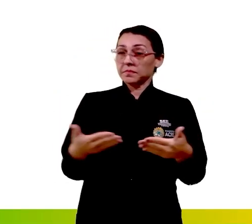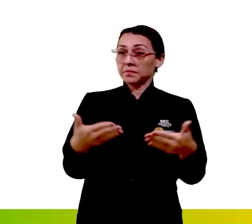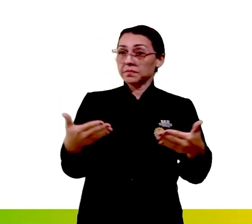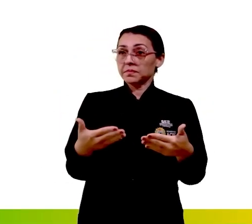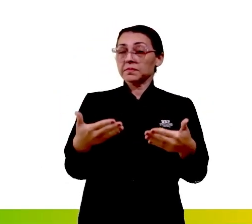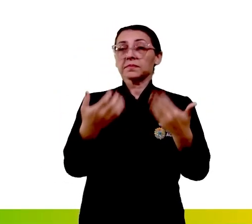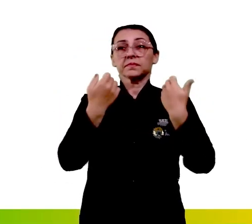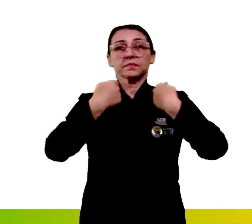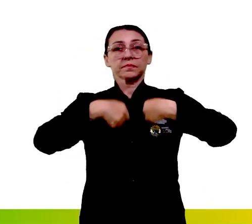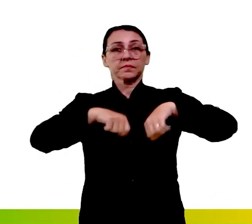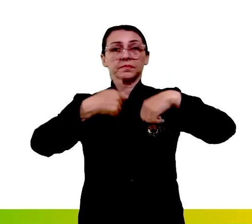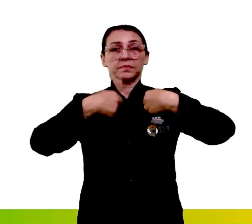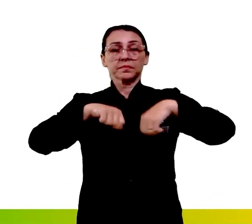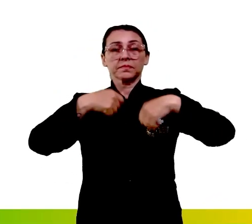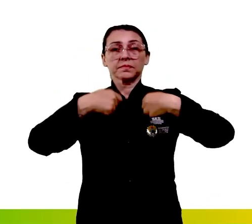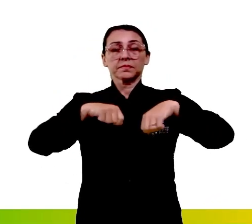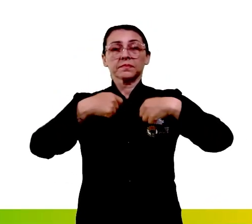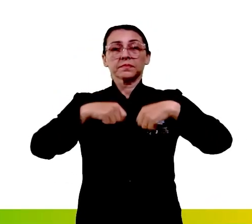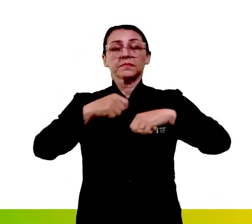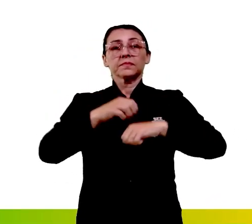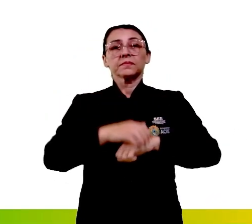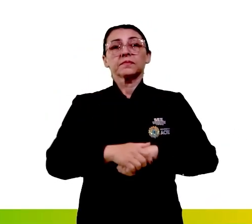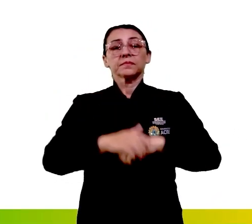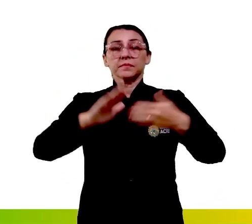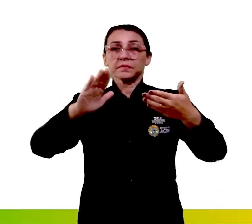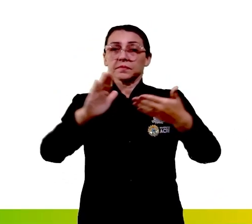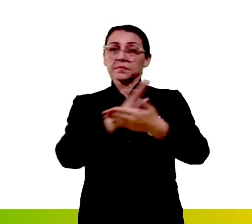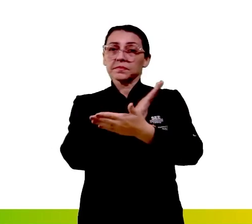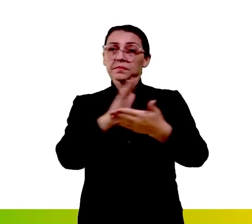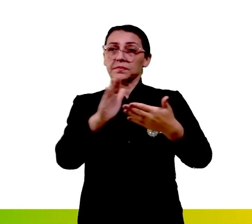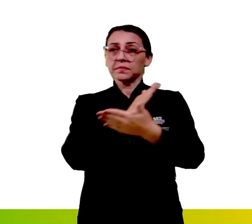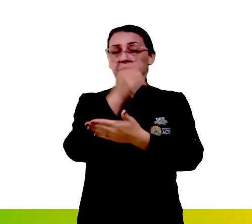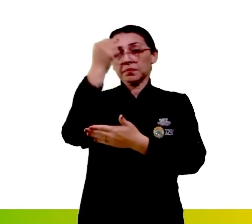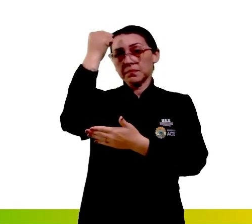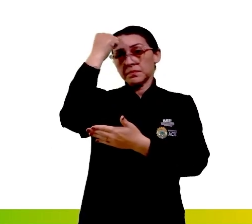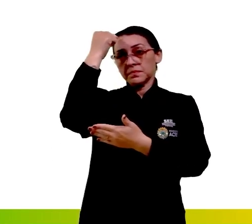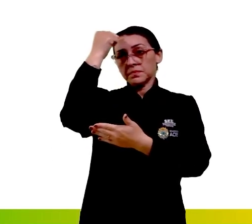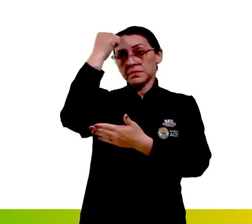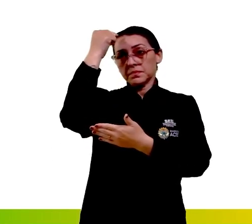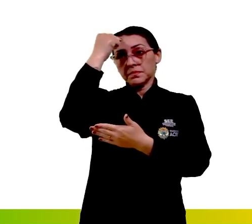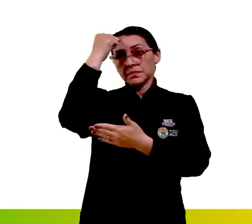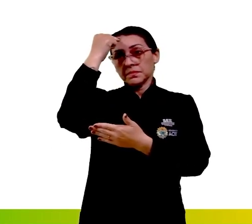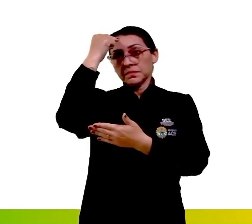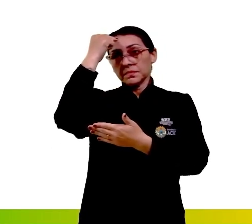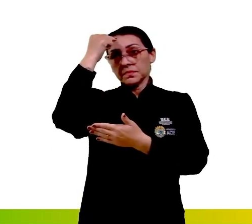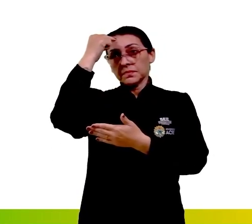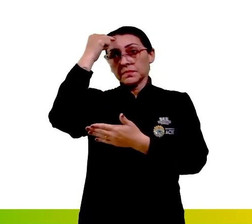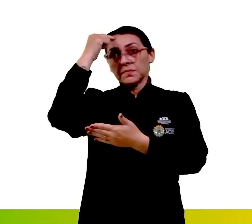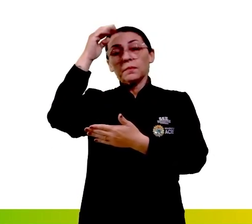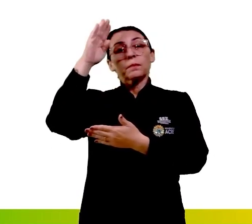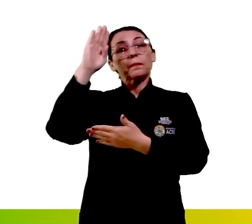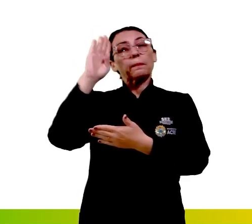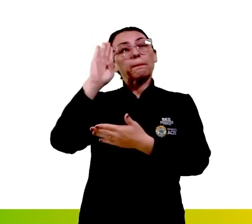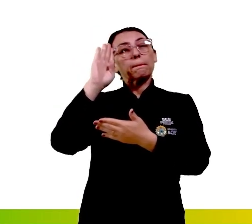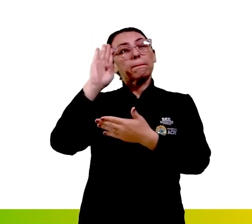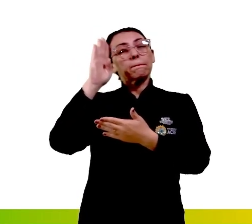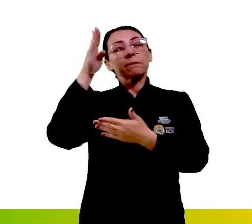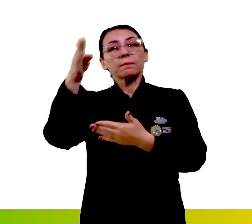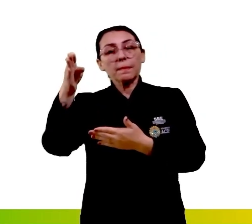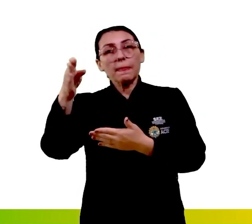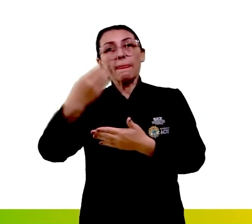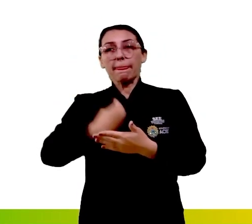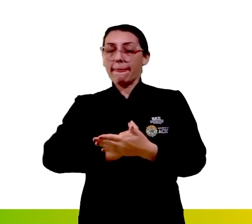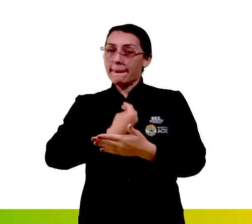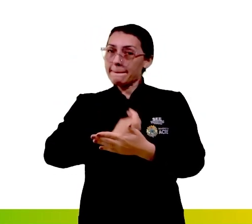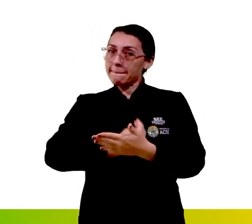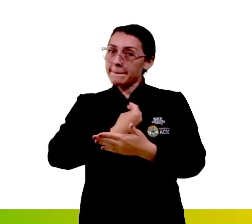nós precisamos colocar alguns pensadores, alguns dos principais pensadores filosóficos que